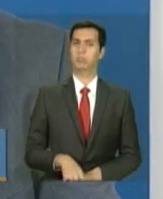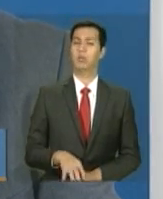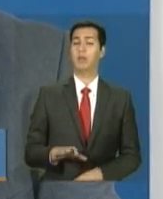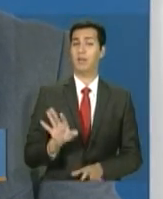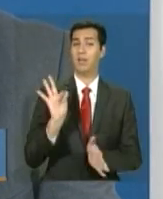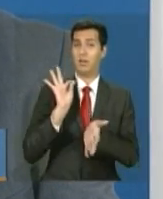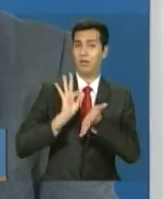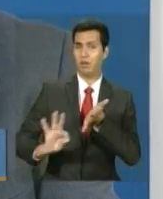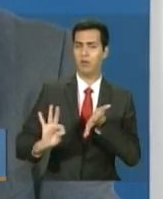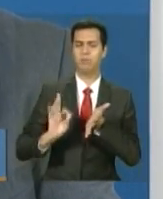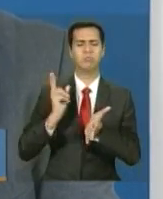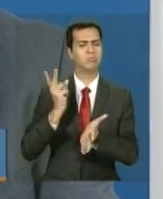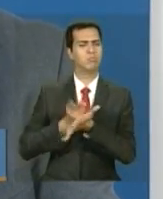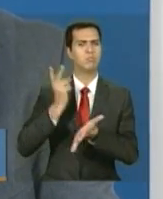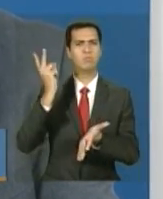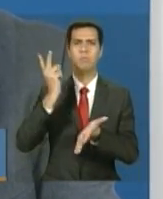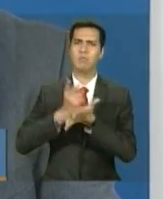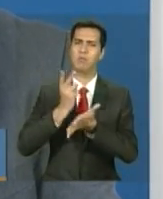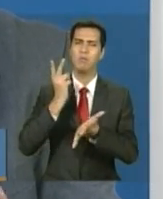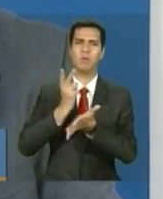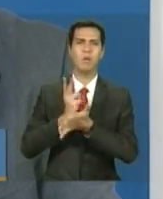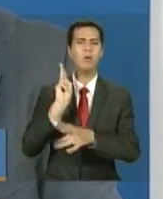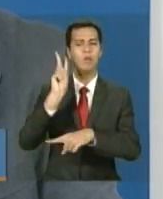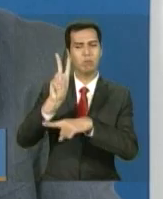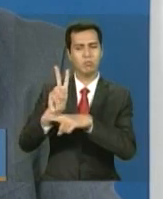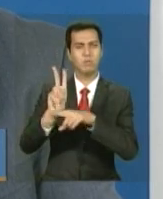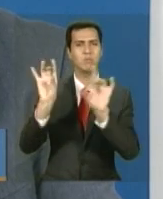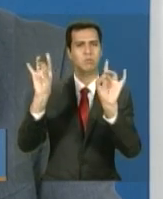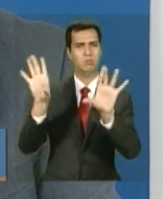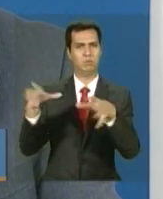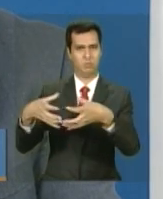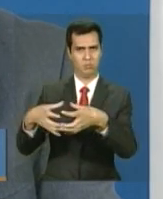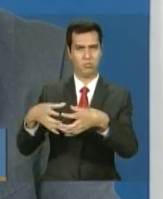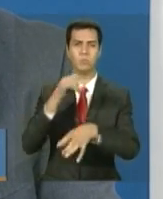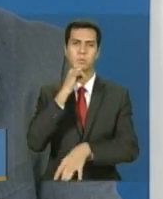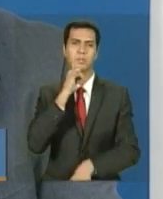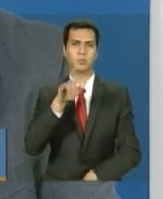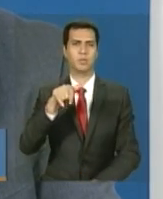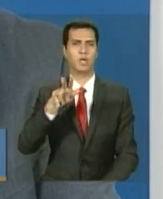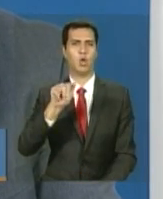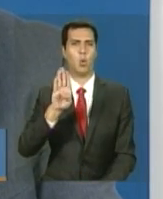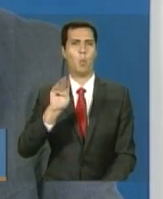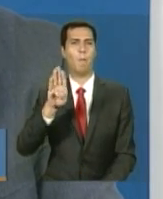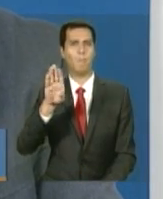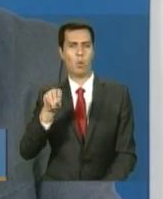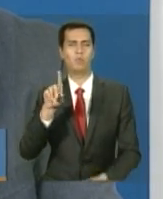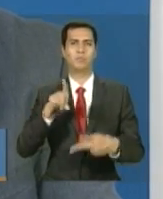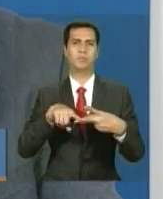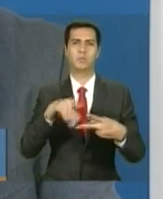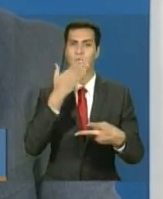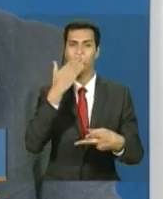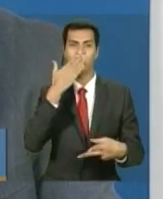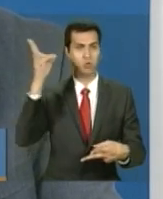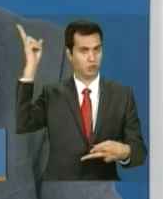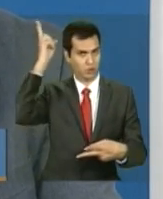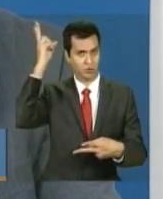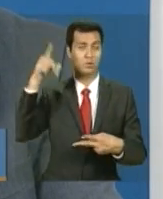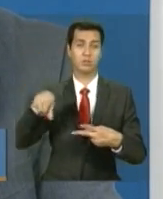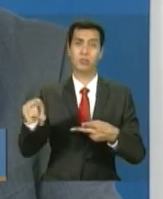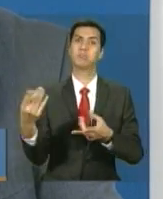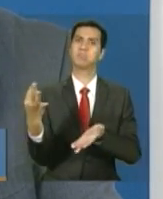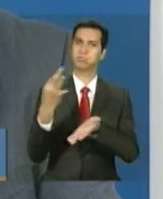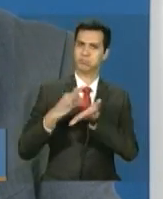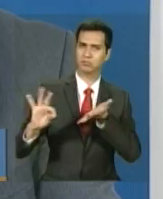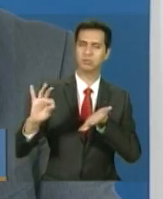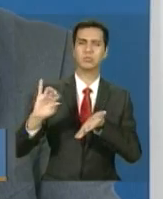com os grupos historicamente excluídos quilombolas indígenas por exemplo vem sendo eh cadastrados com ação